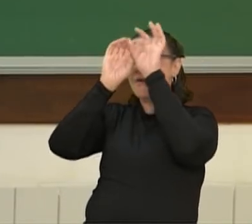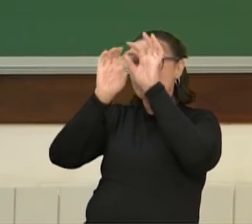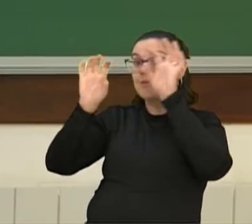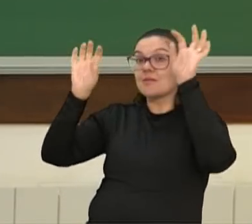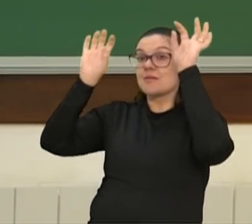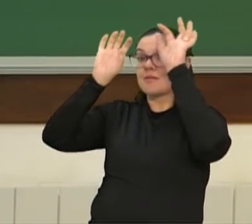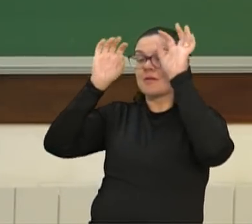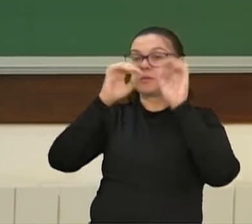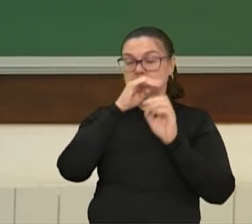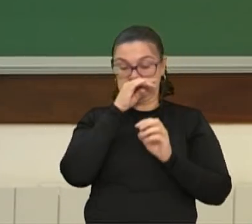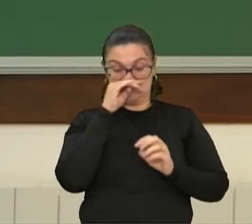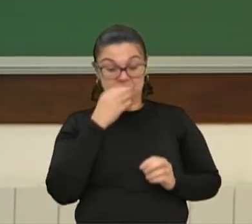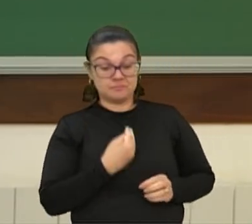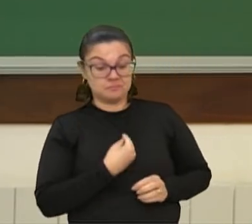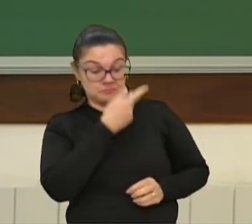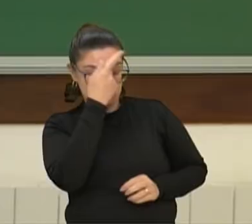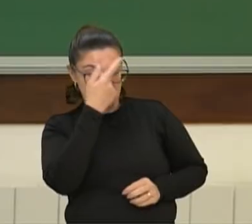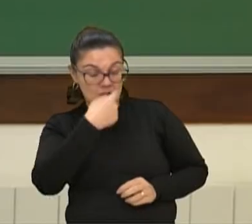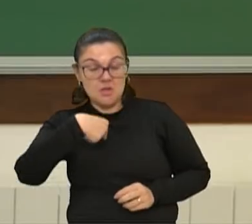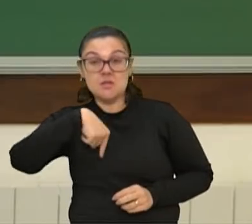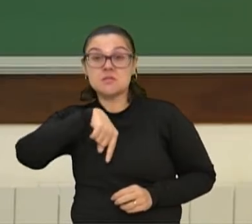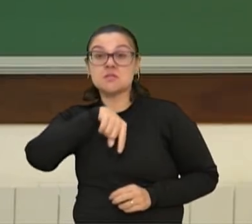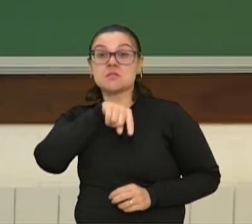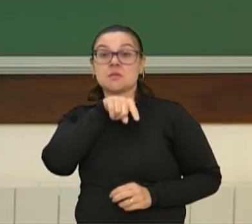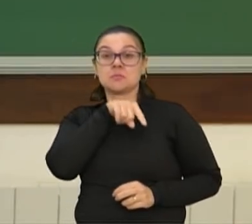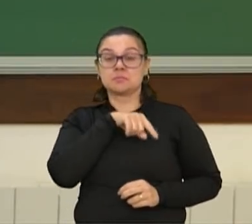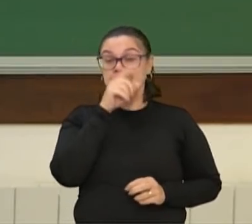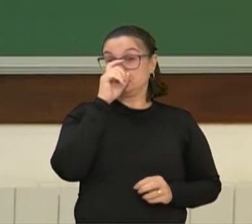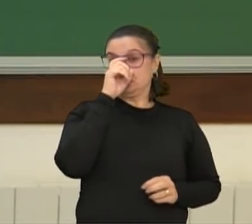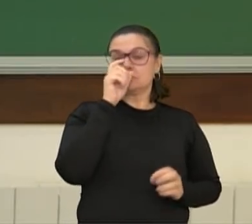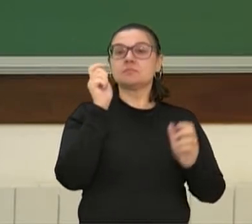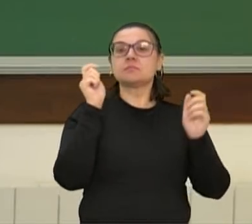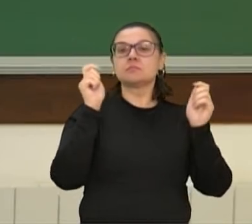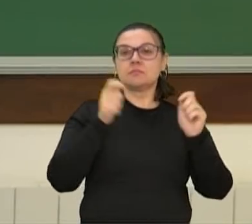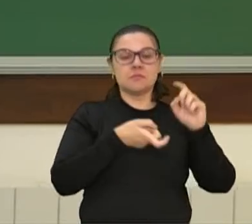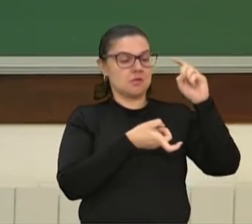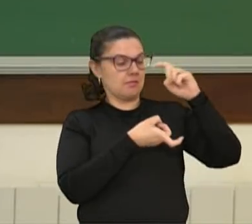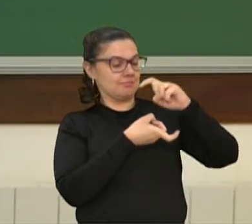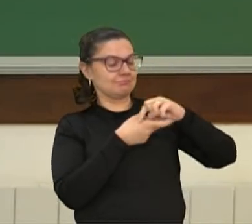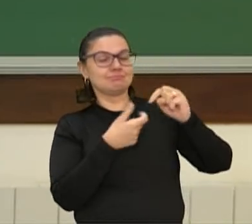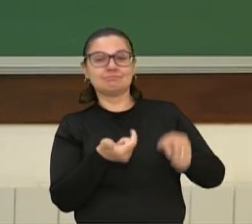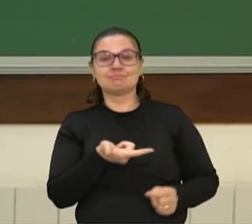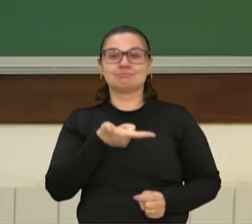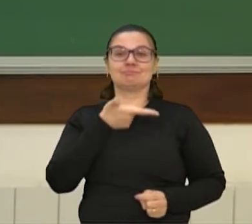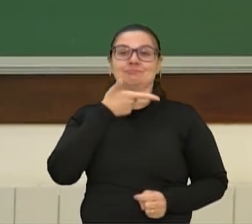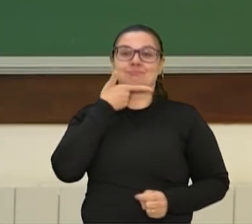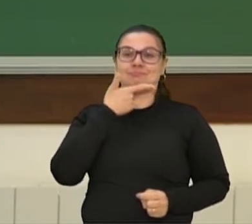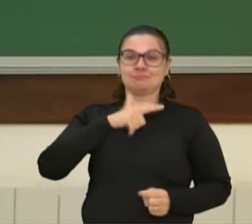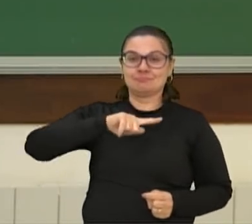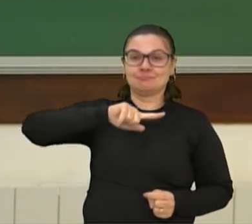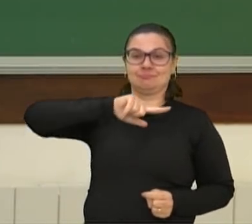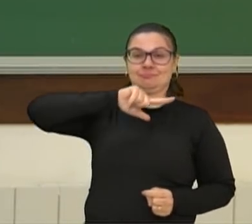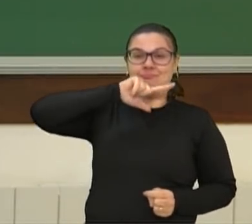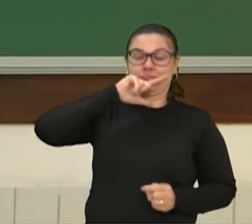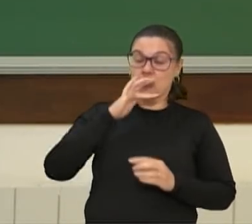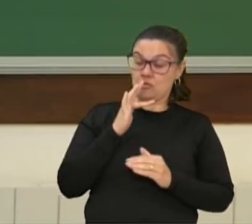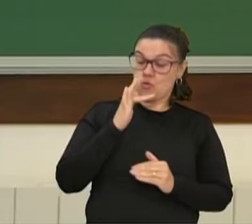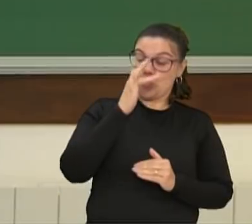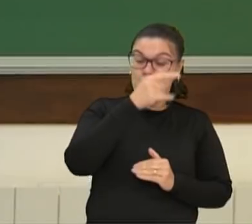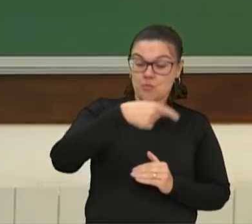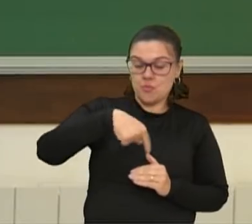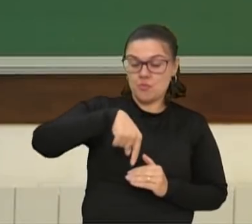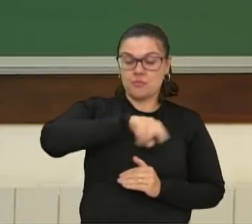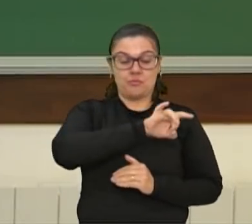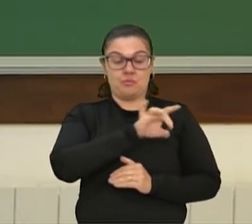na vivência dos humanos, né, dos astros, influenciar os humores e o destino